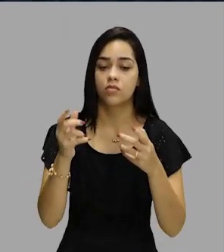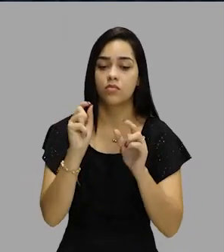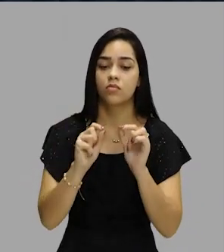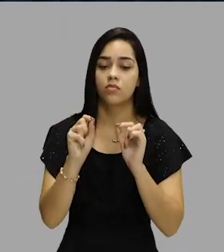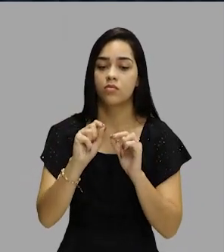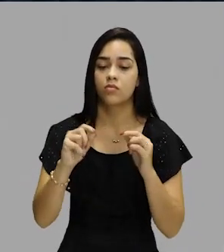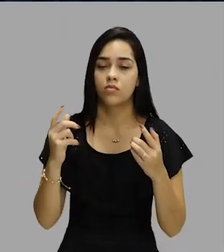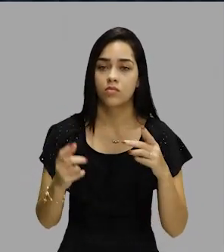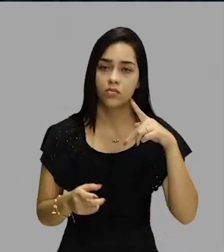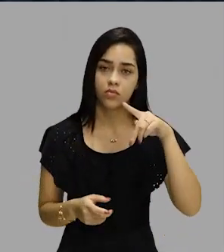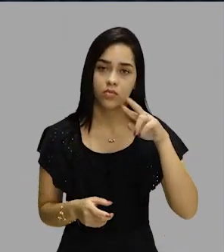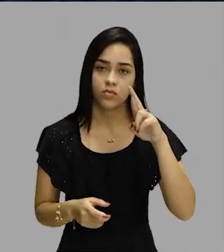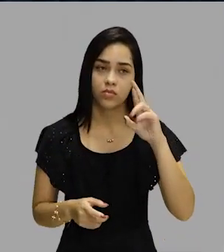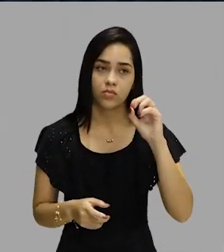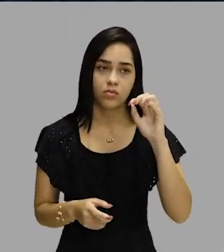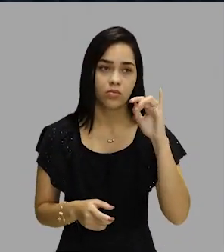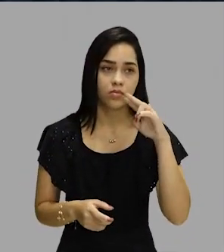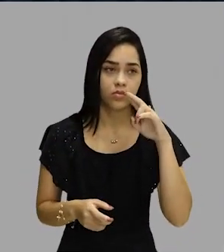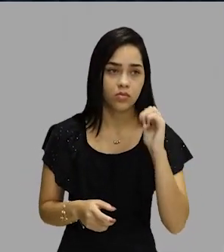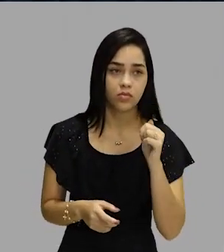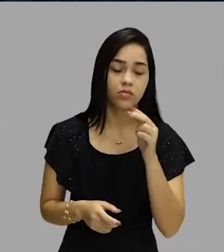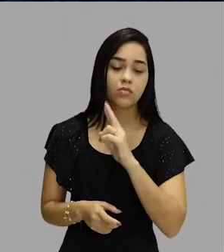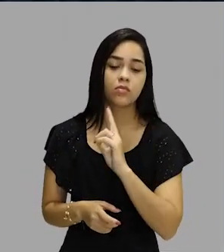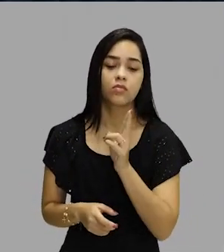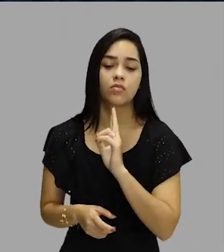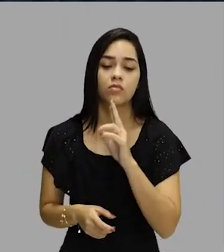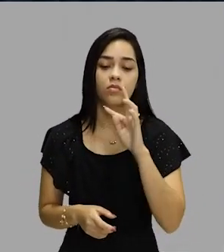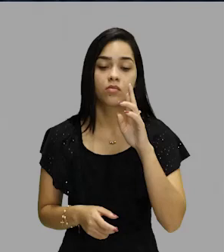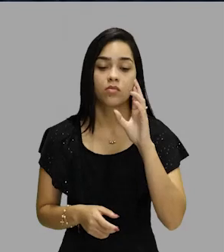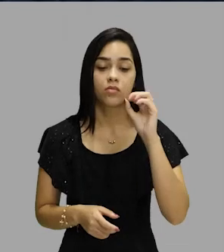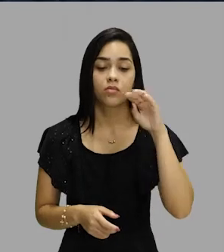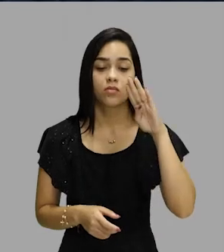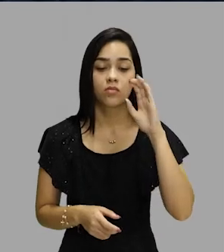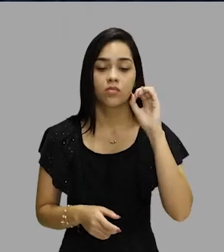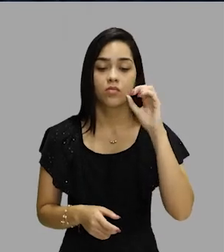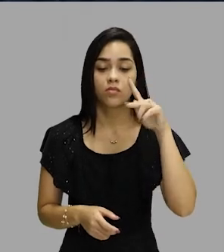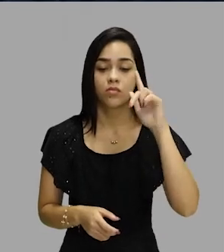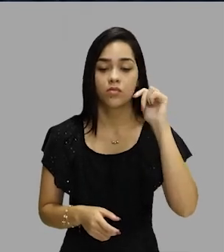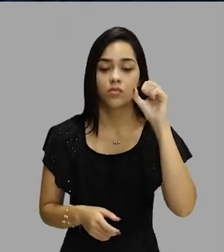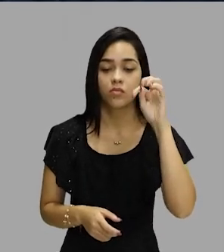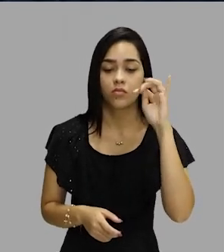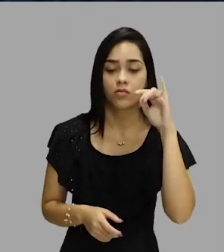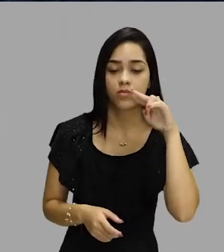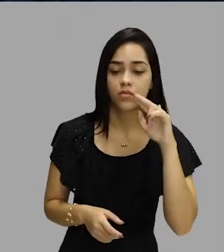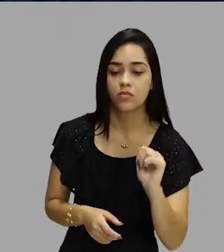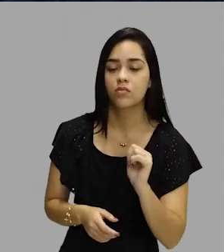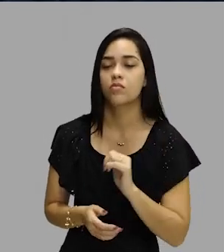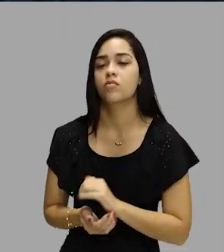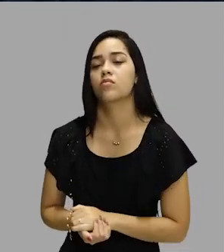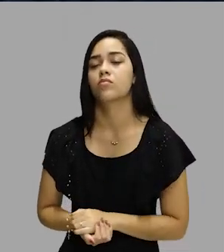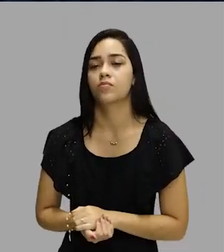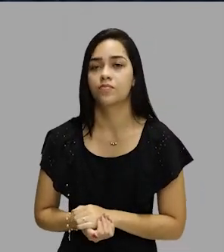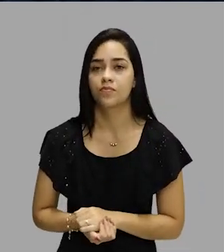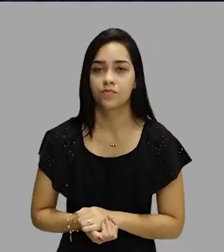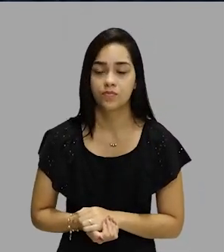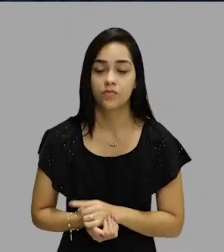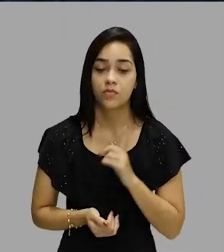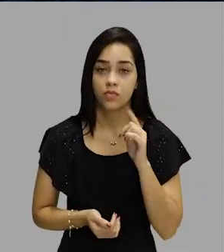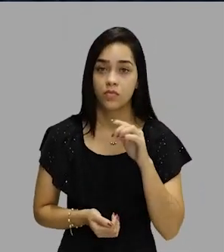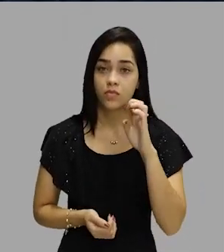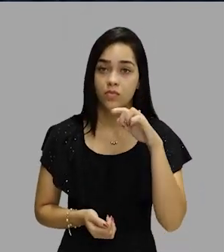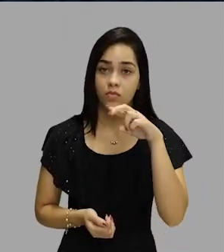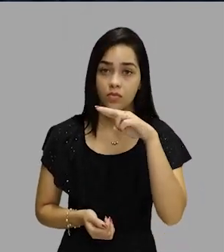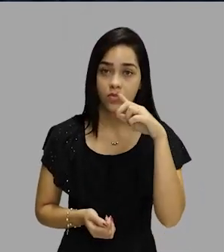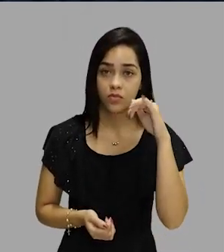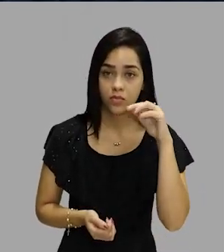uma proteína, né, chamada tromboplastina. Essa tromboplastina aqui, que é uma